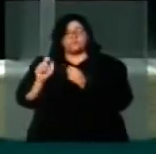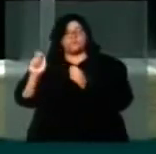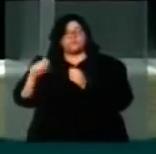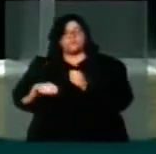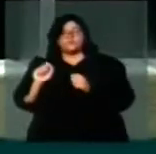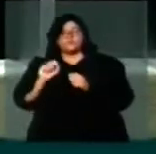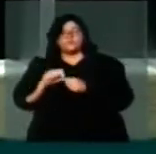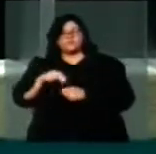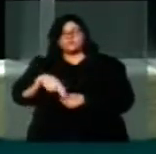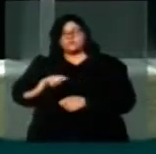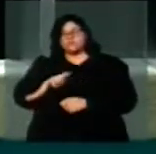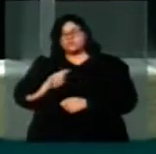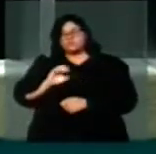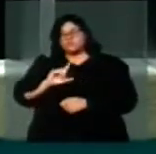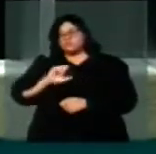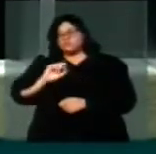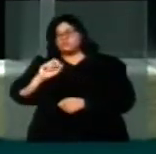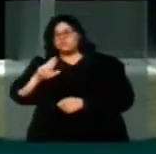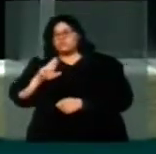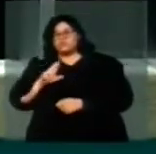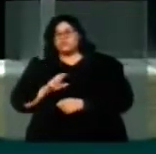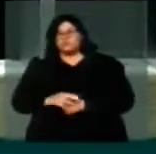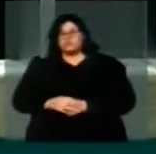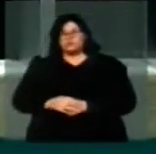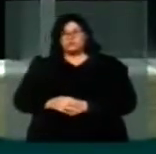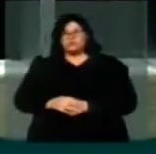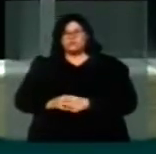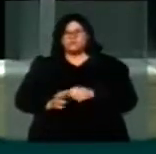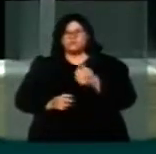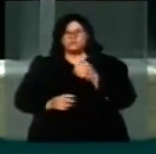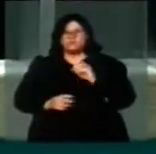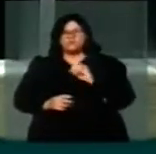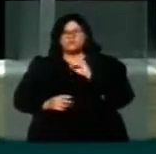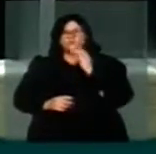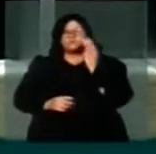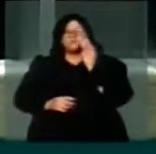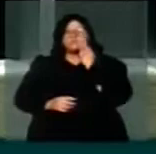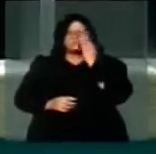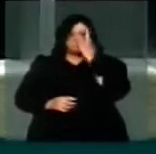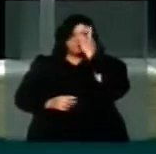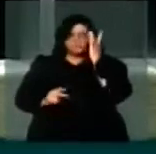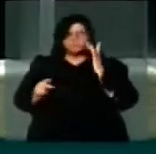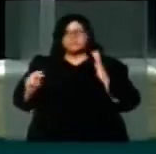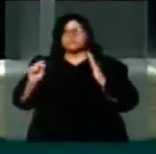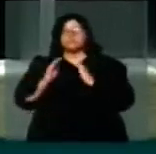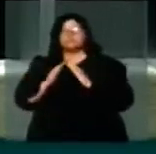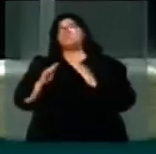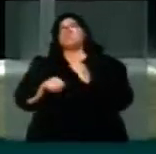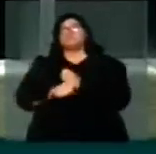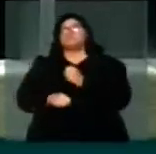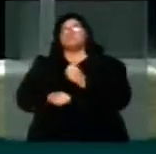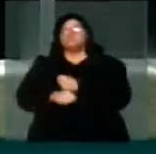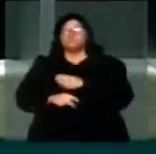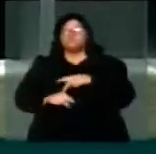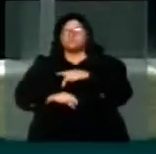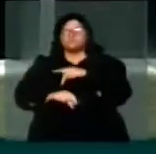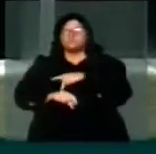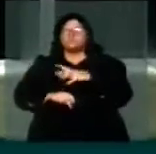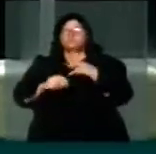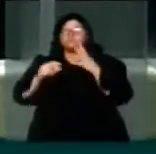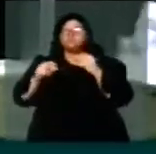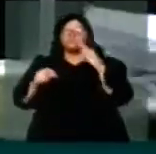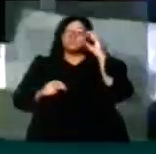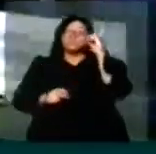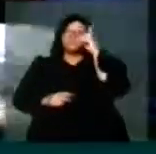referência internacional com apenas 10 milhões de habitantes. E eles construíram um país com muitas